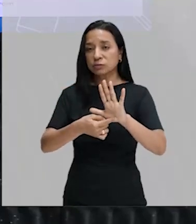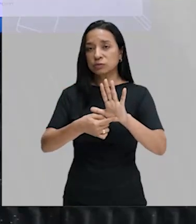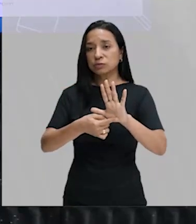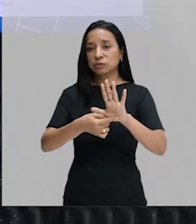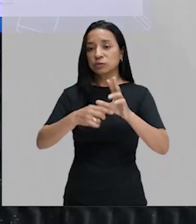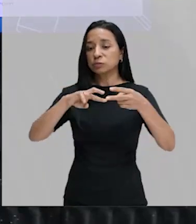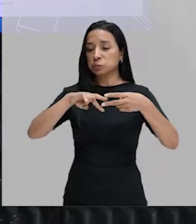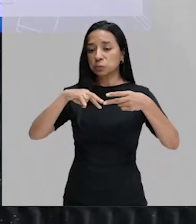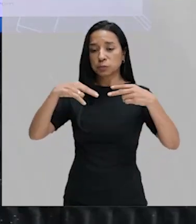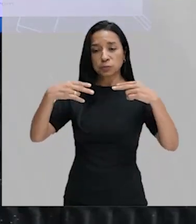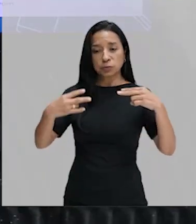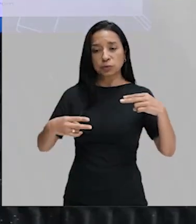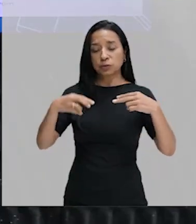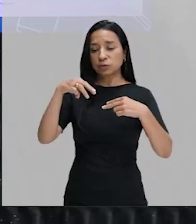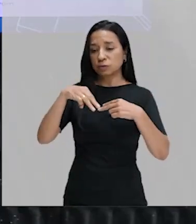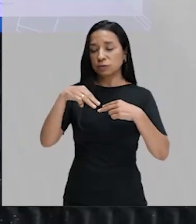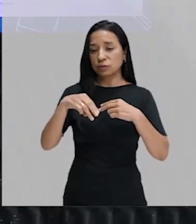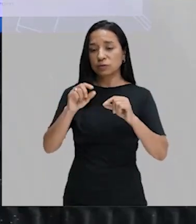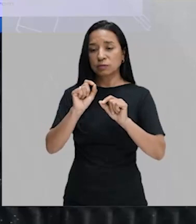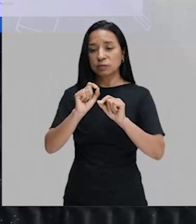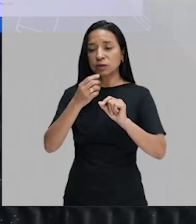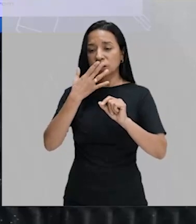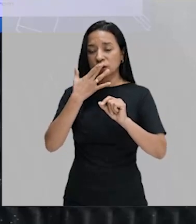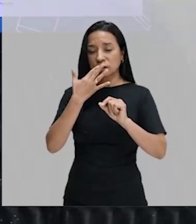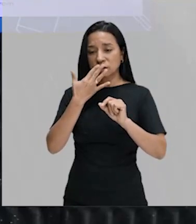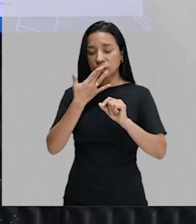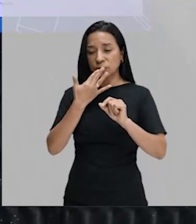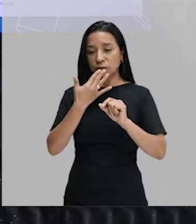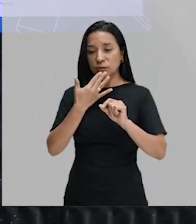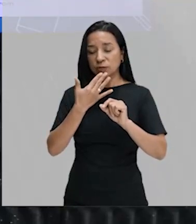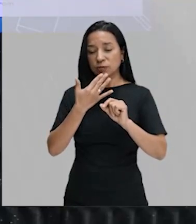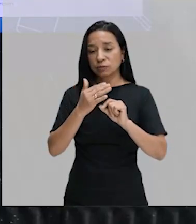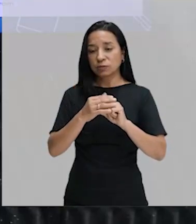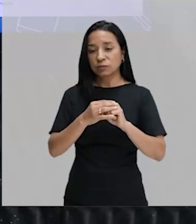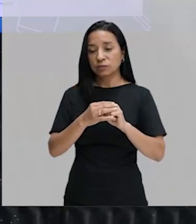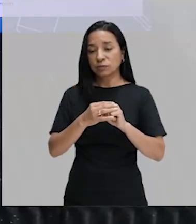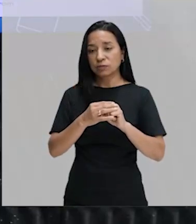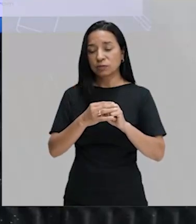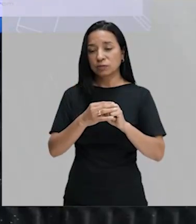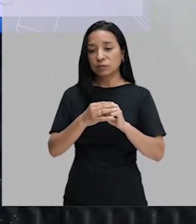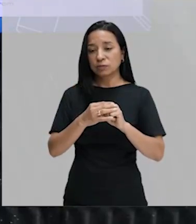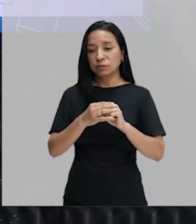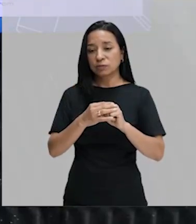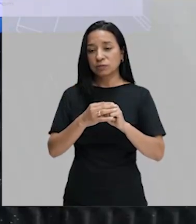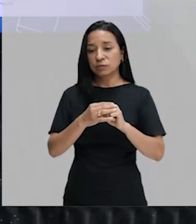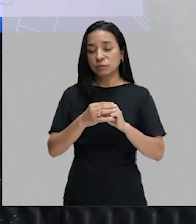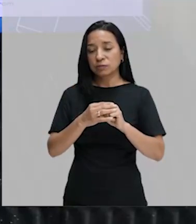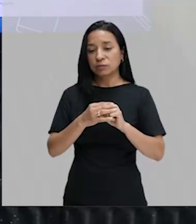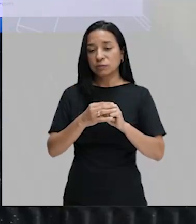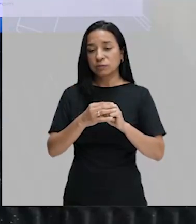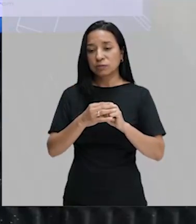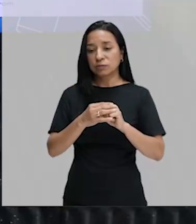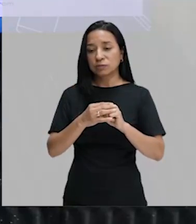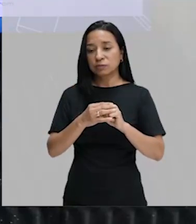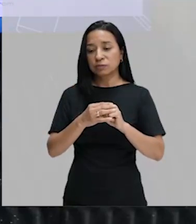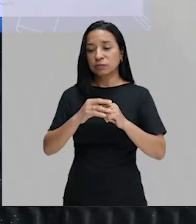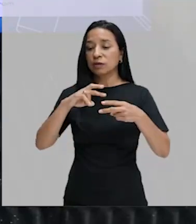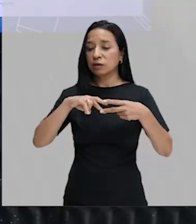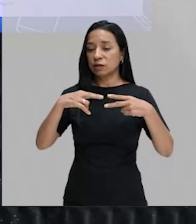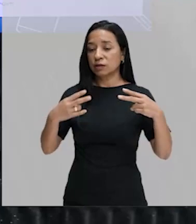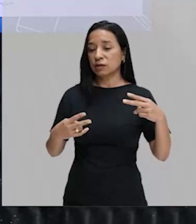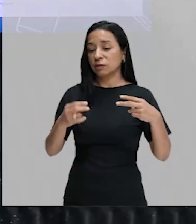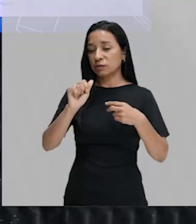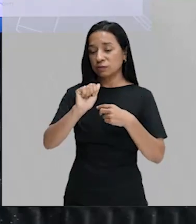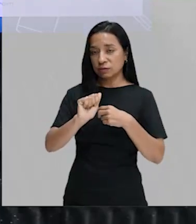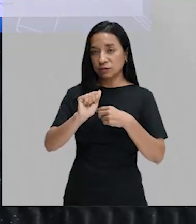alelo M, ok? Que é da cor marrom, que vai ser... Aliás, aqui se expressou foi do alelo A, que é de